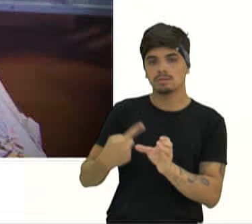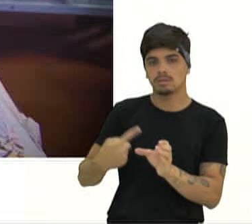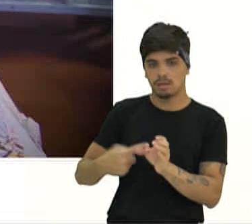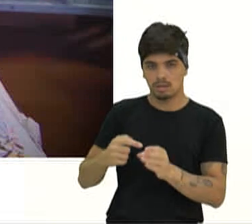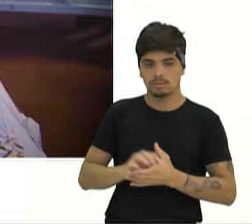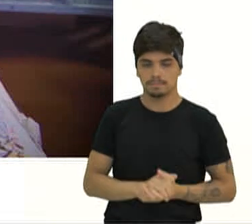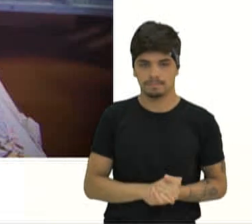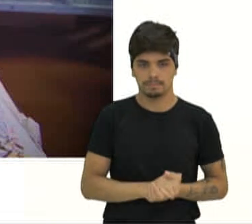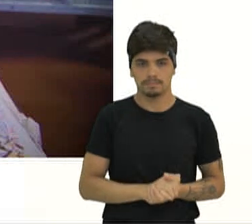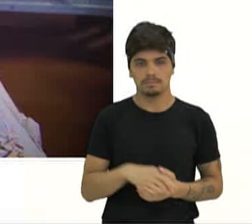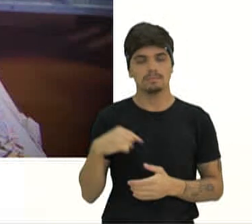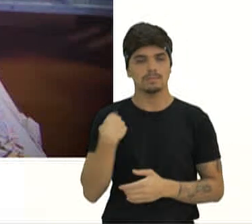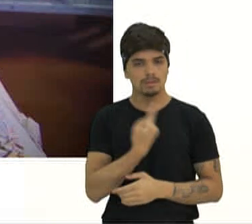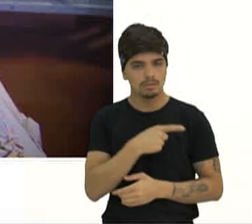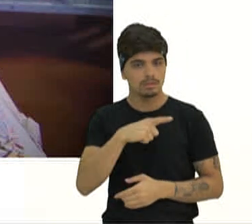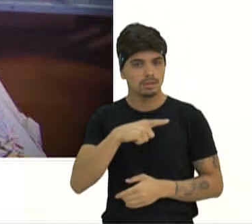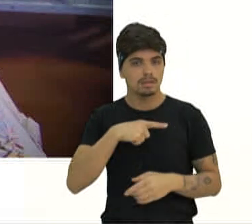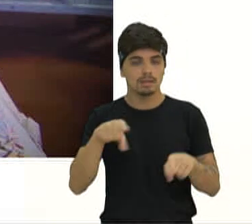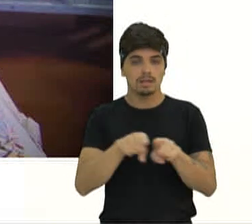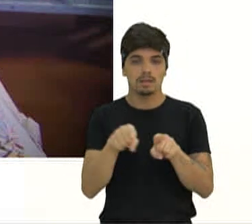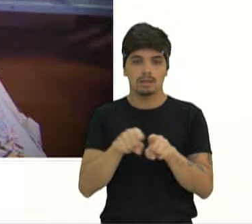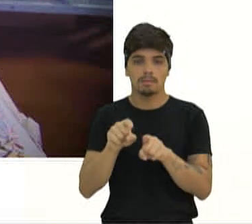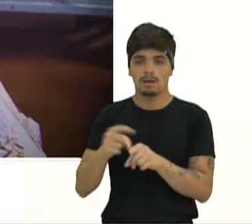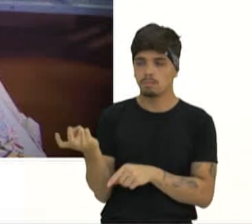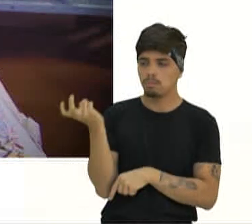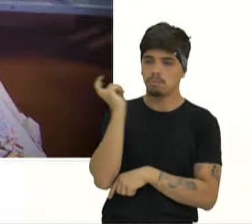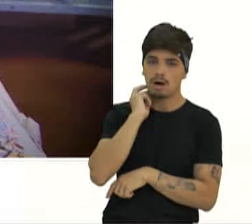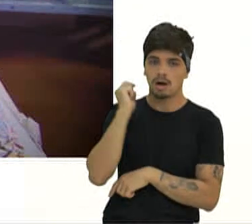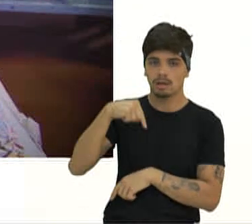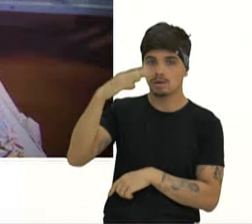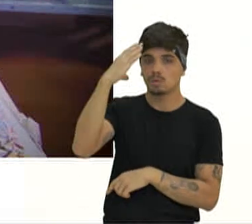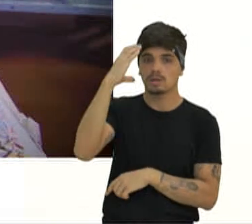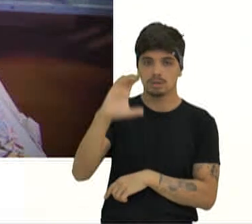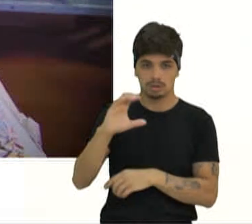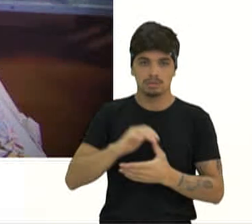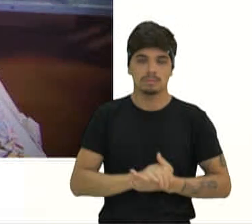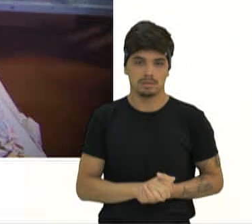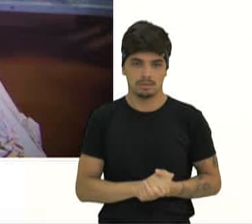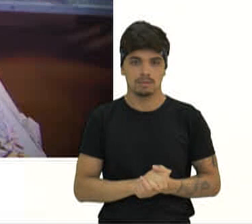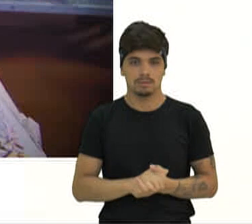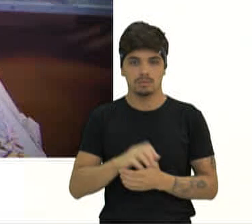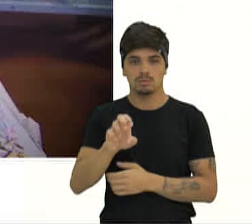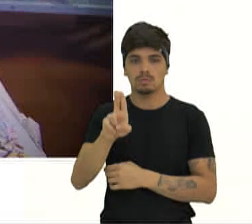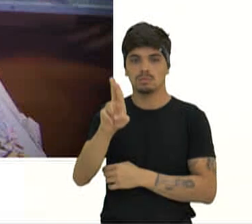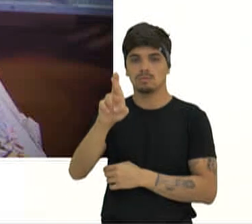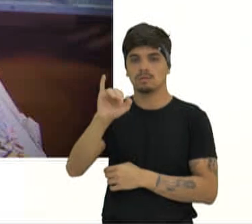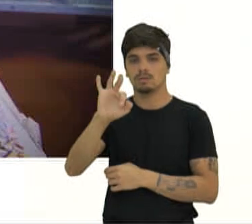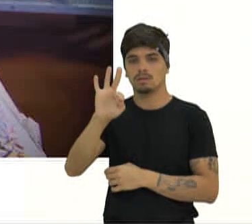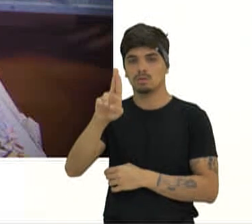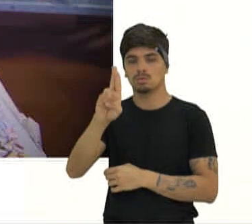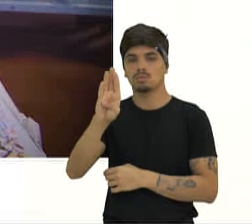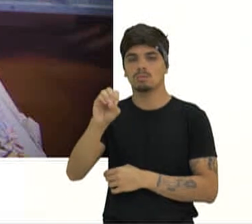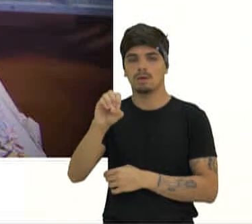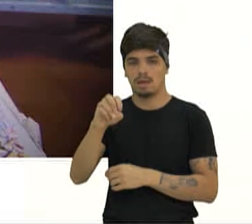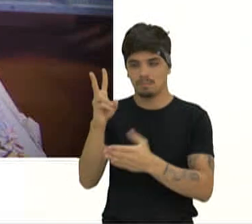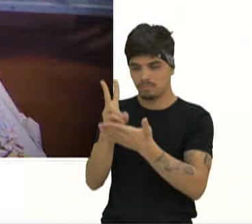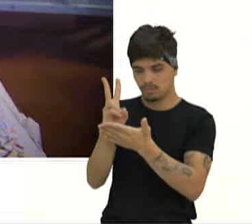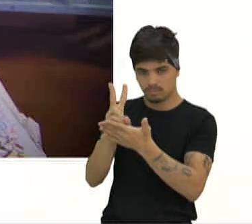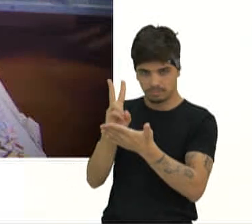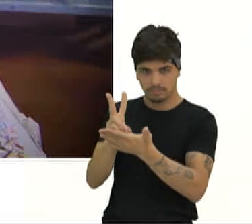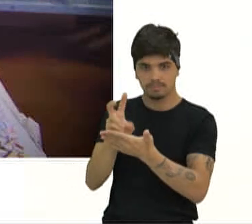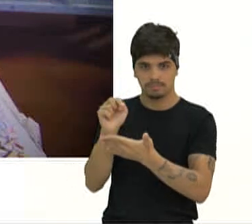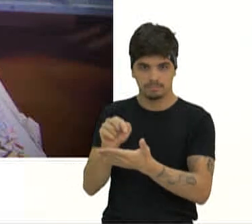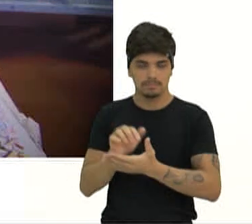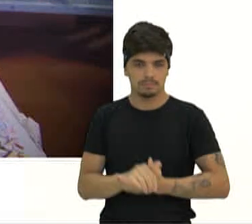né E a gente tem também o vampiro de Curitiba Curitiba né que é um Vampiro indígena um Vampiro